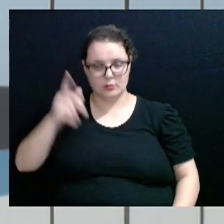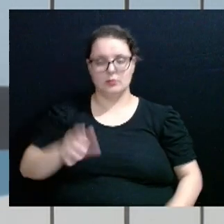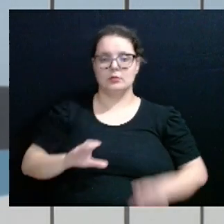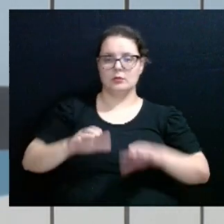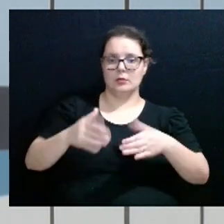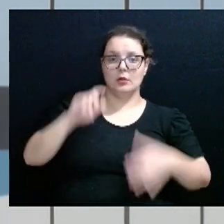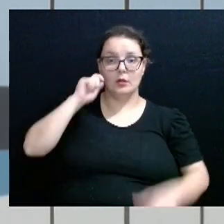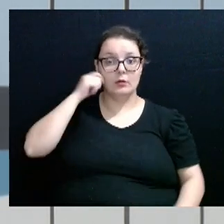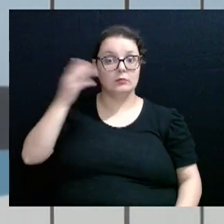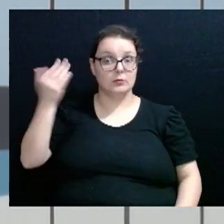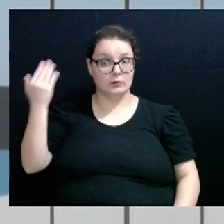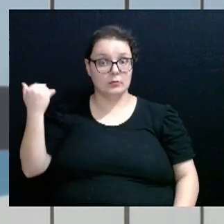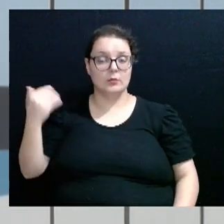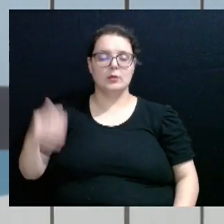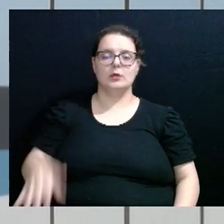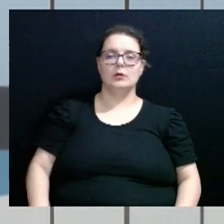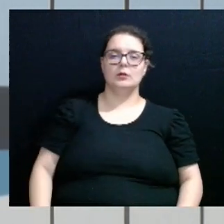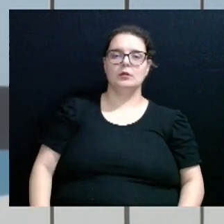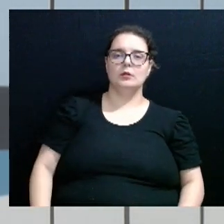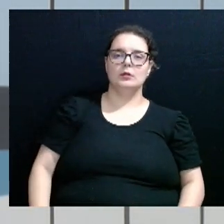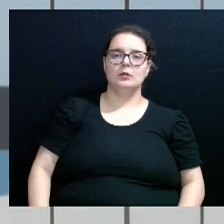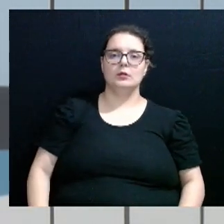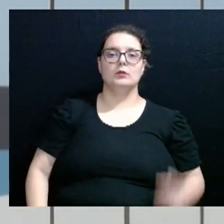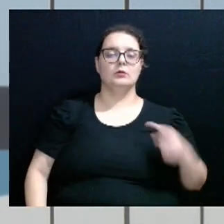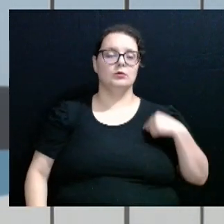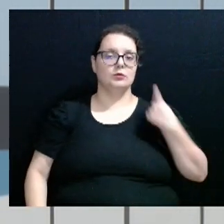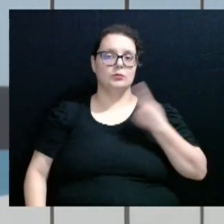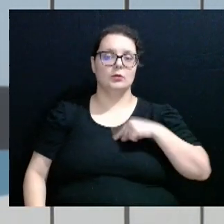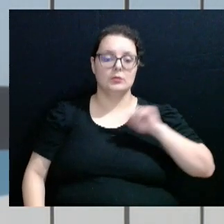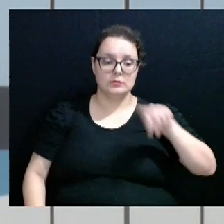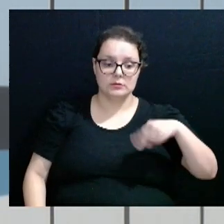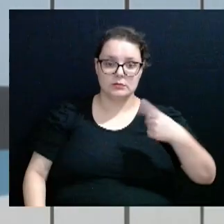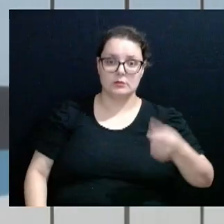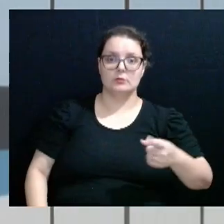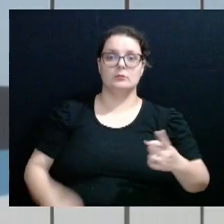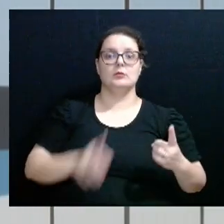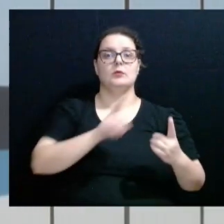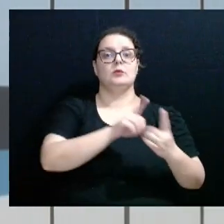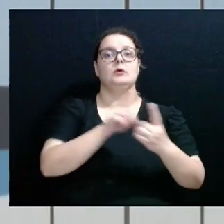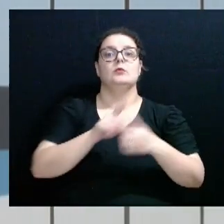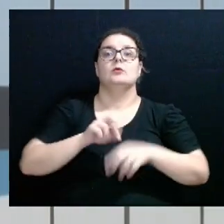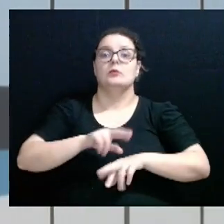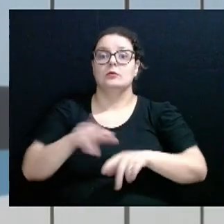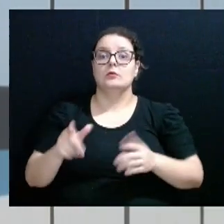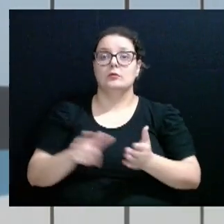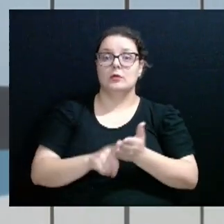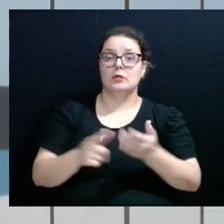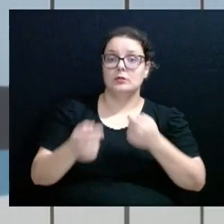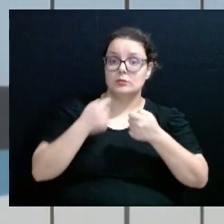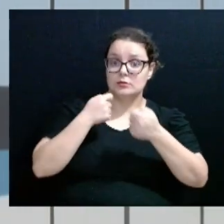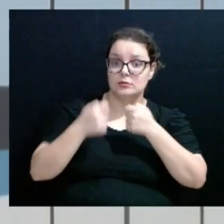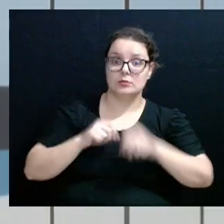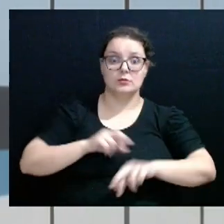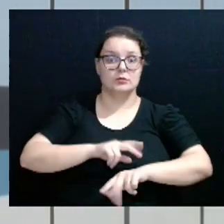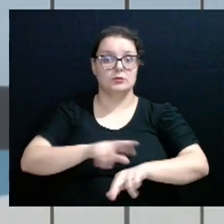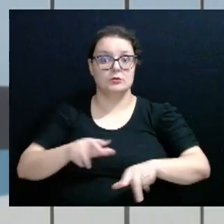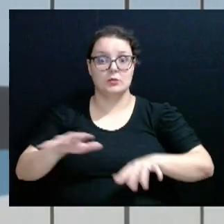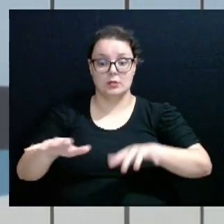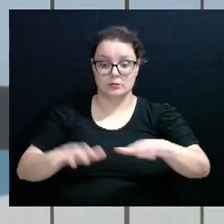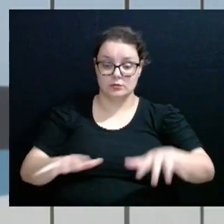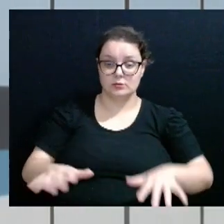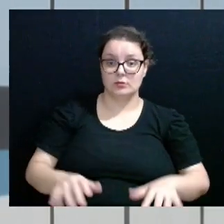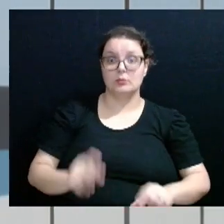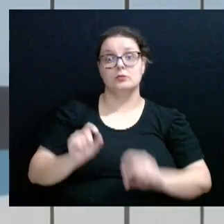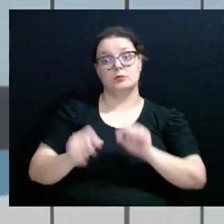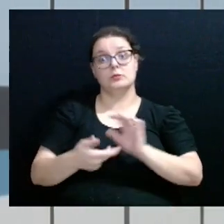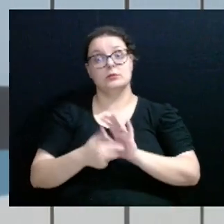na época. A gente depois fez uma consulta com vários outros jornalistas de várias outras áreas, ou seja,